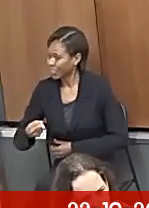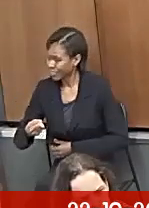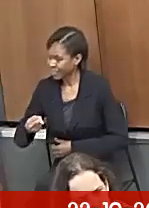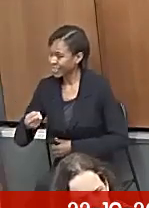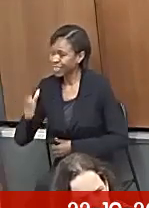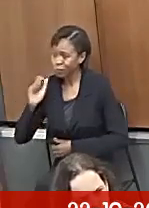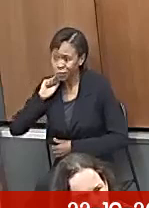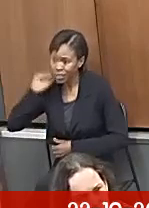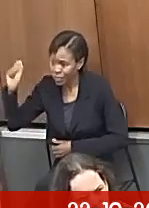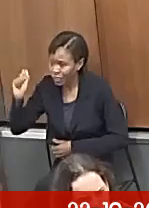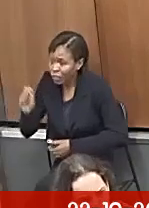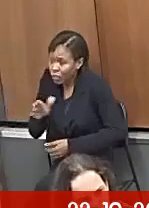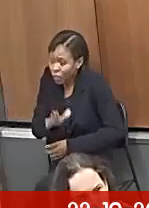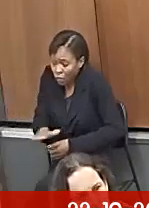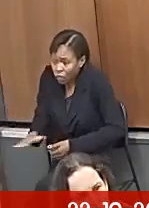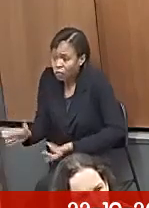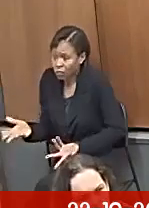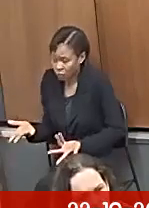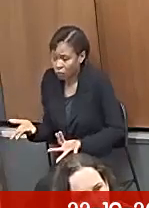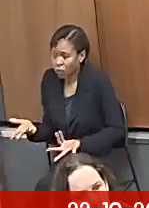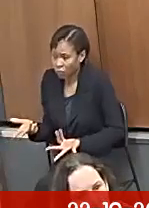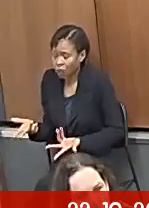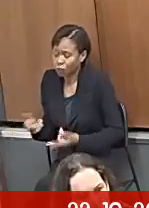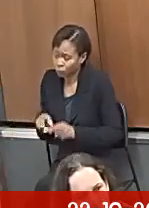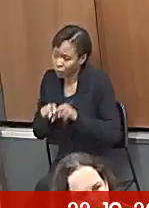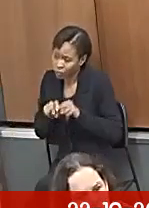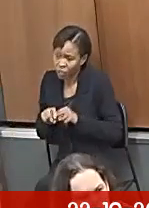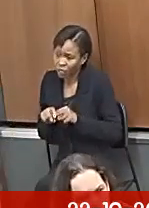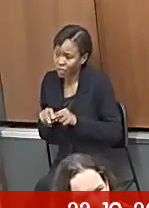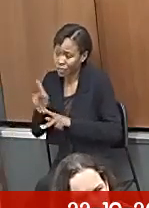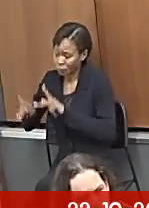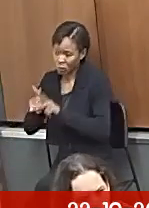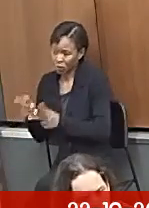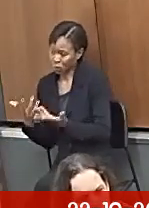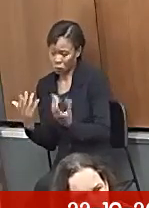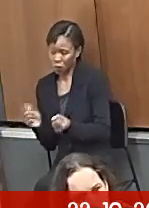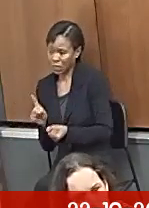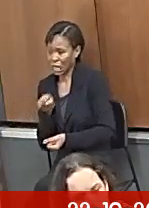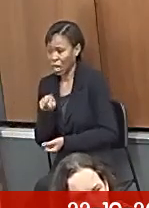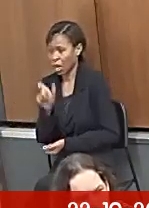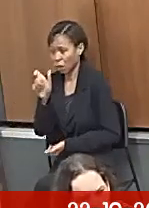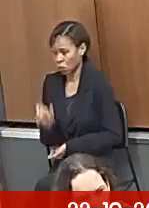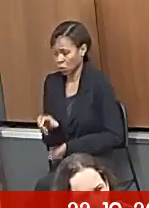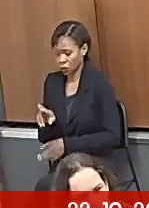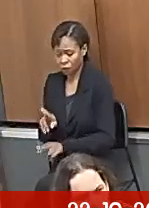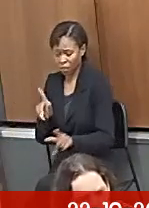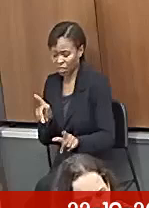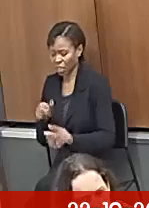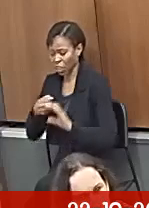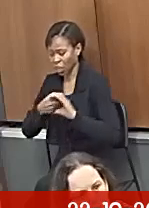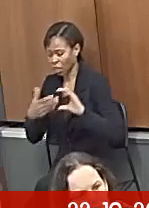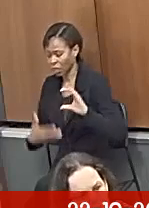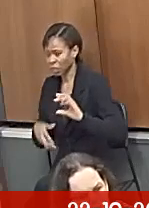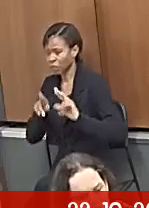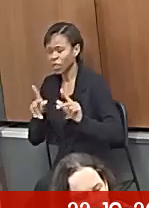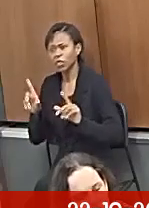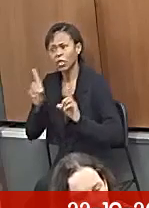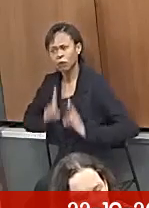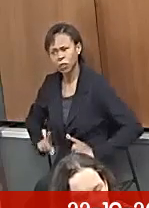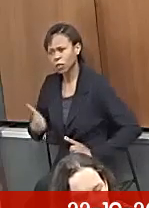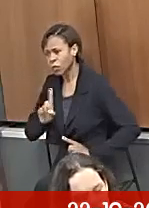começando na infância. Isso tudo é questão de não conseguir aceitar o diferente. Né? Se a pessoa tem alguma característica, nem